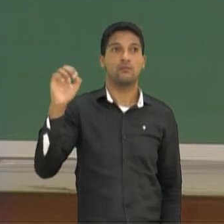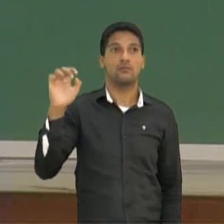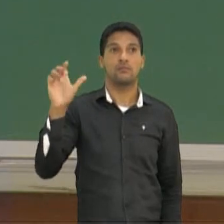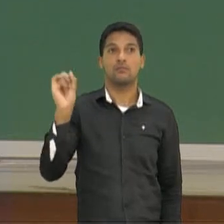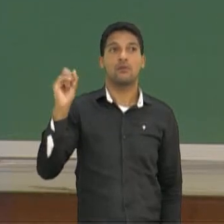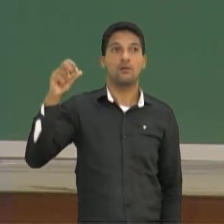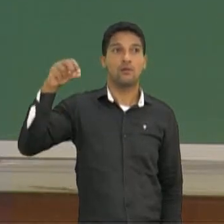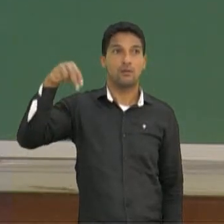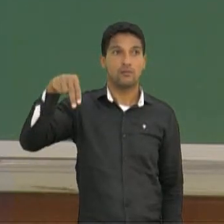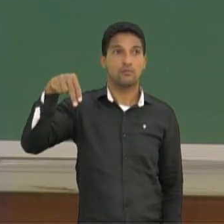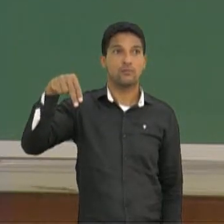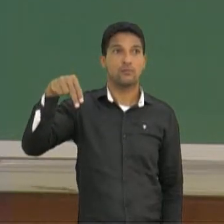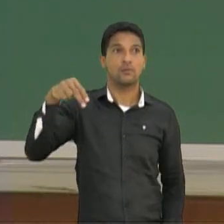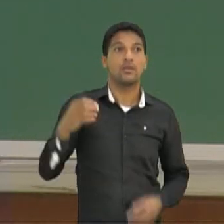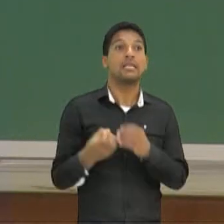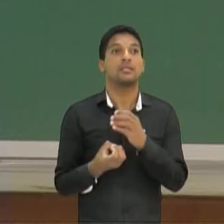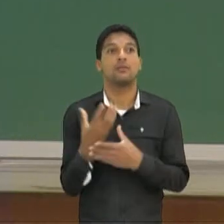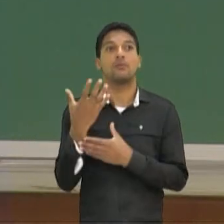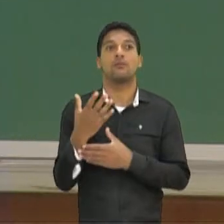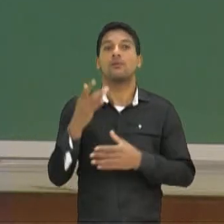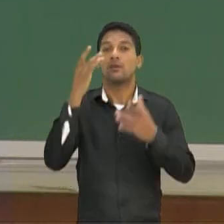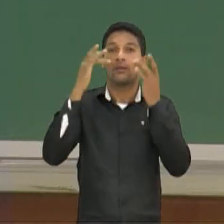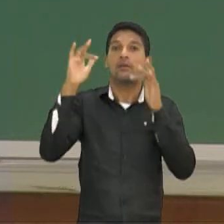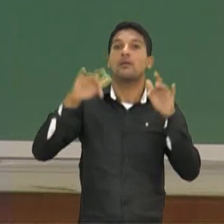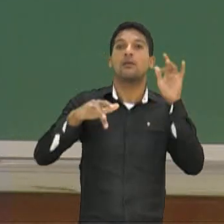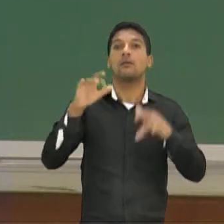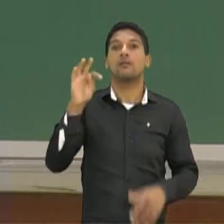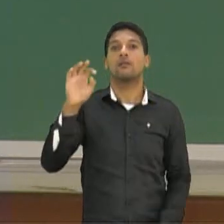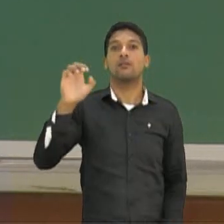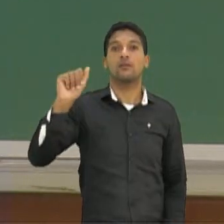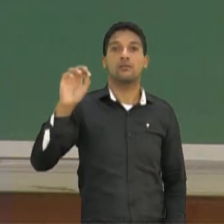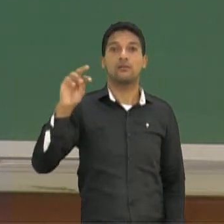improviso transcendem os limites do teatro para outras áreas de vivência